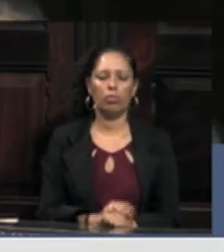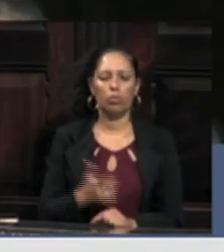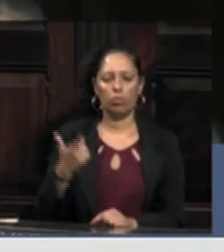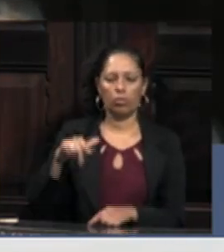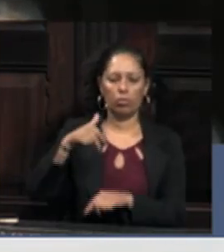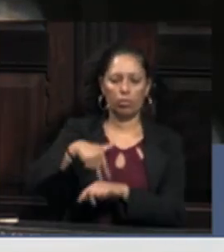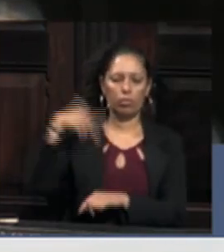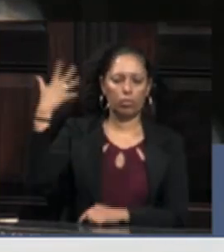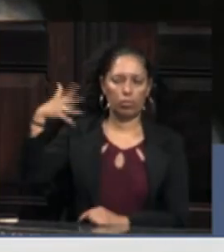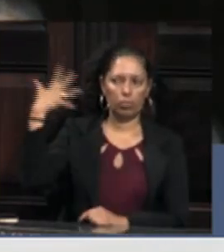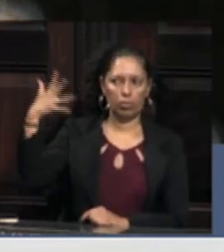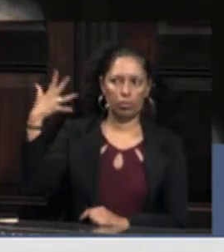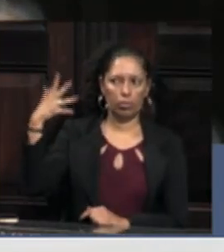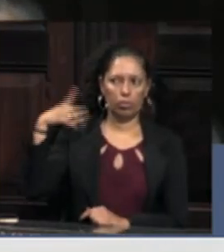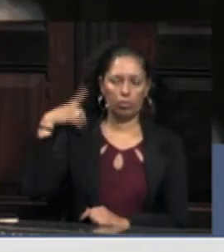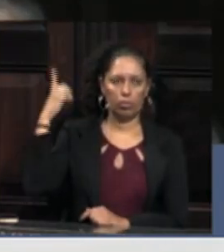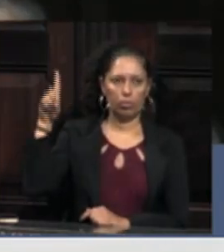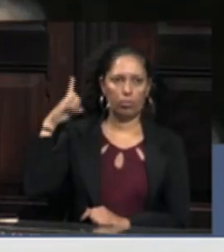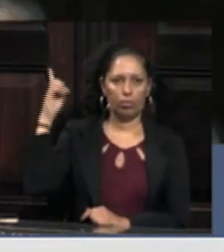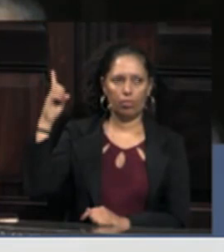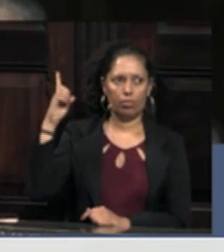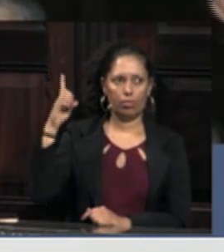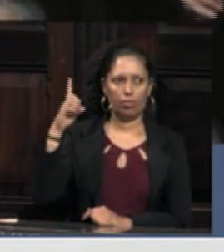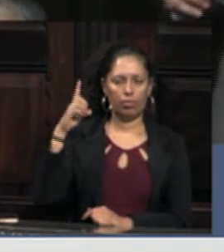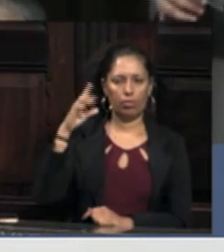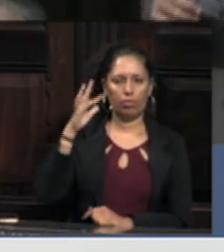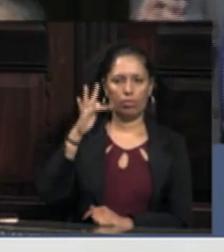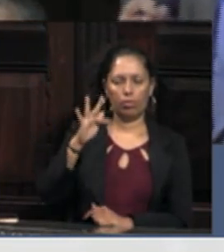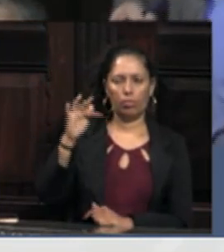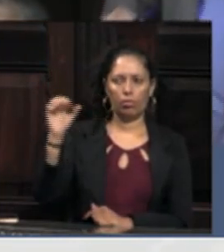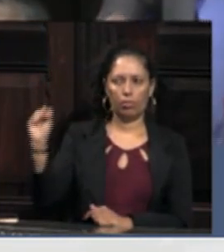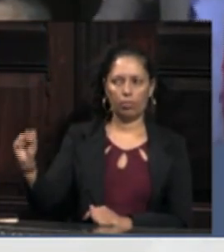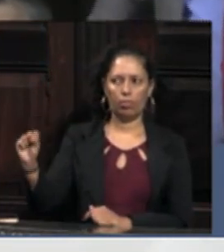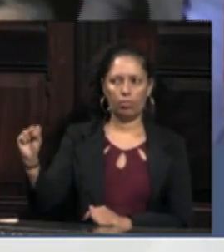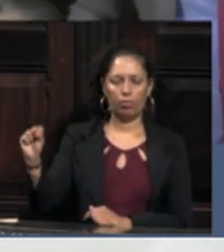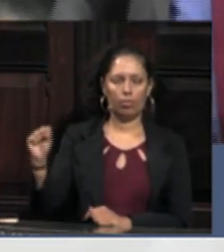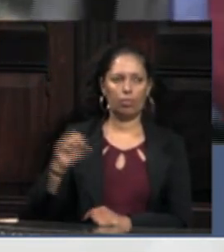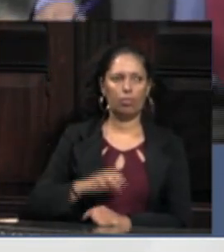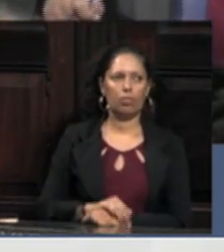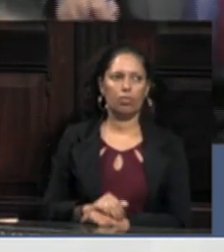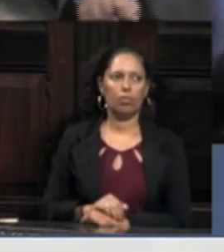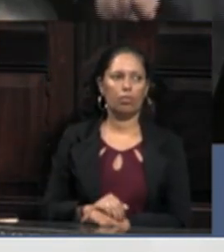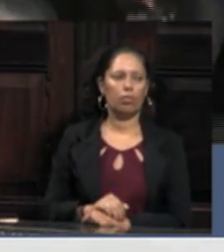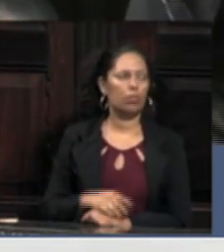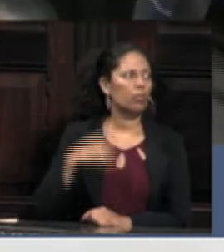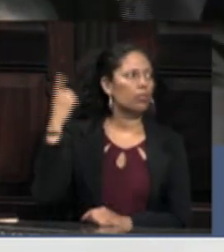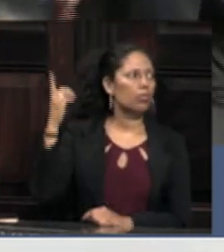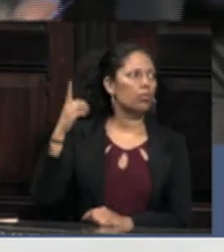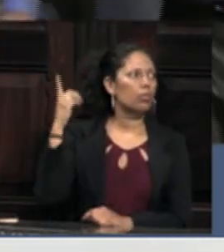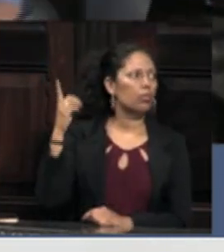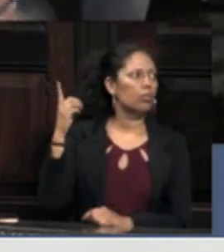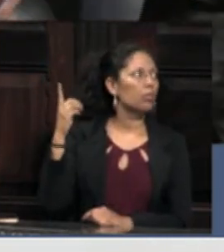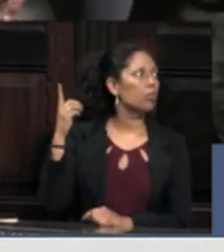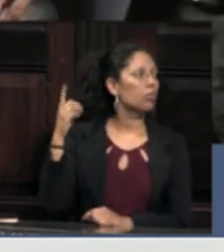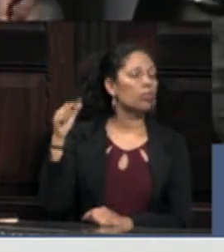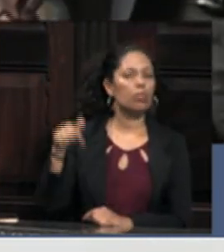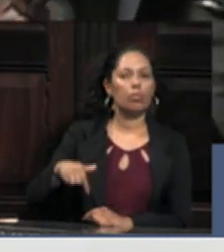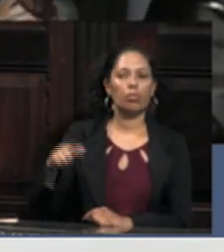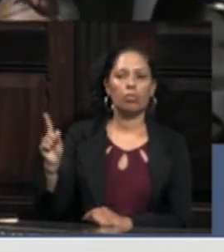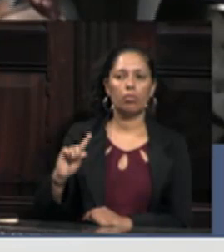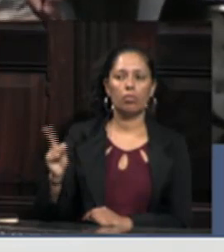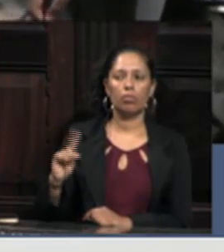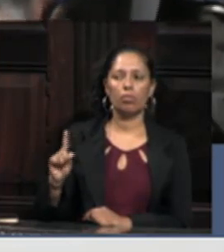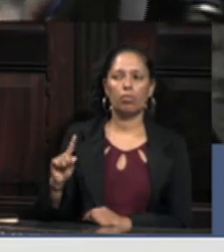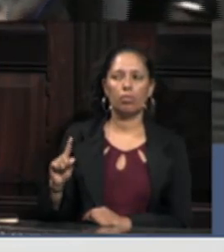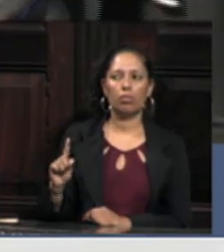Próximo orador inscrito, deputado Flávio Serafini. Deputado Flávio Serafini,